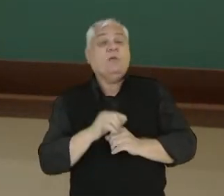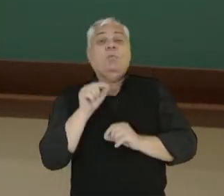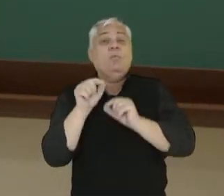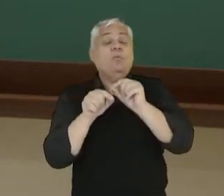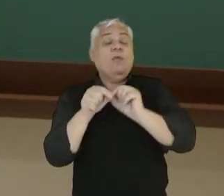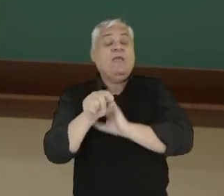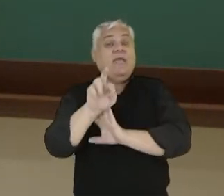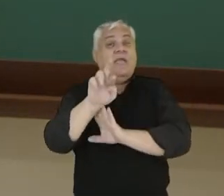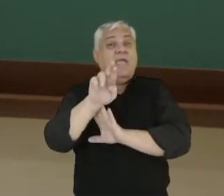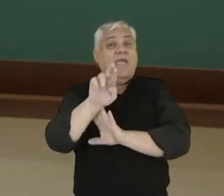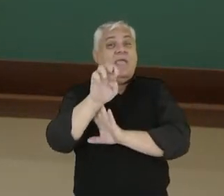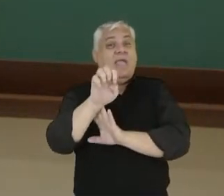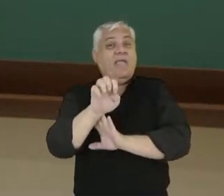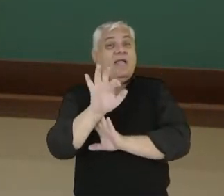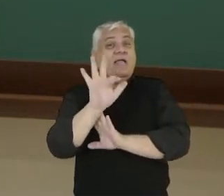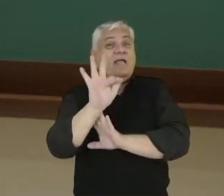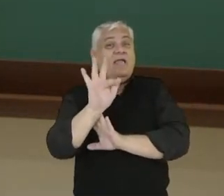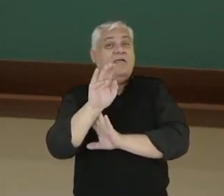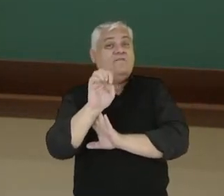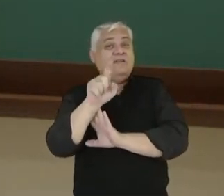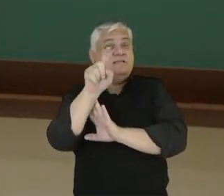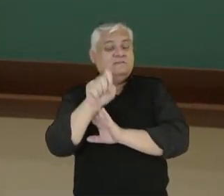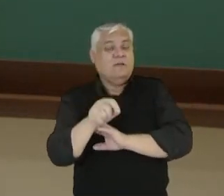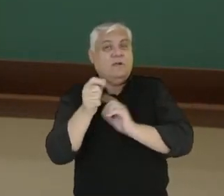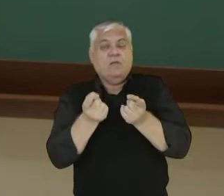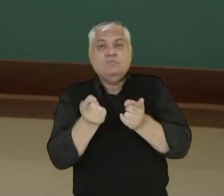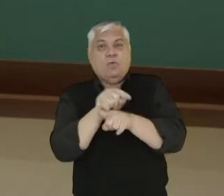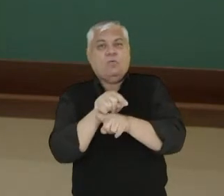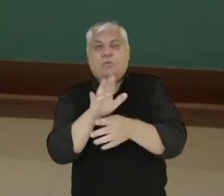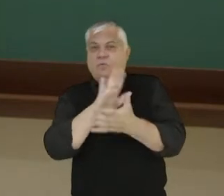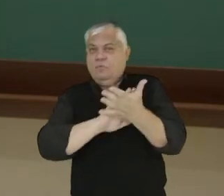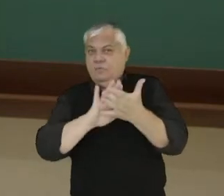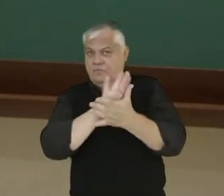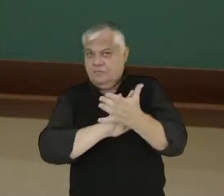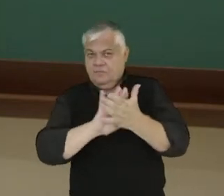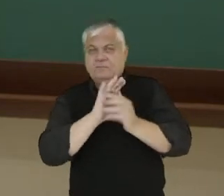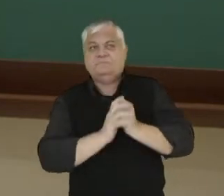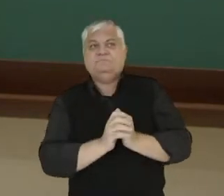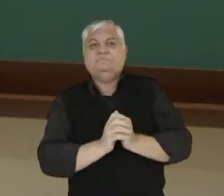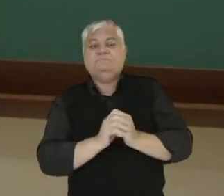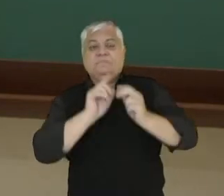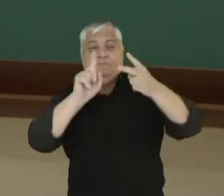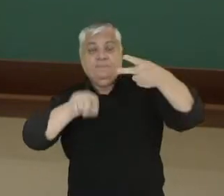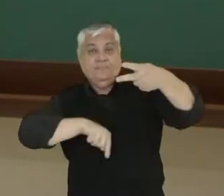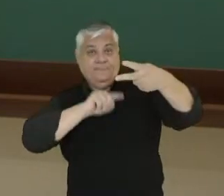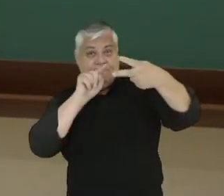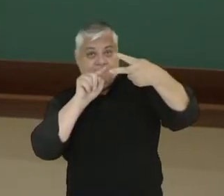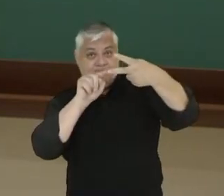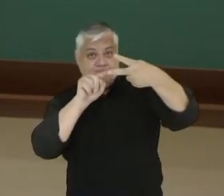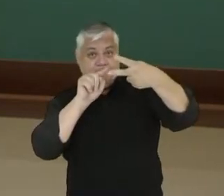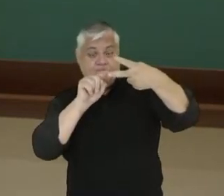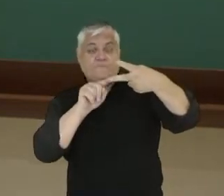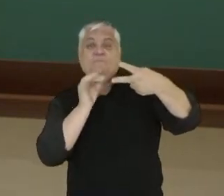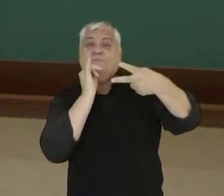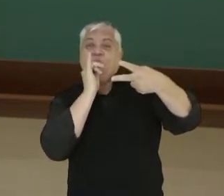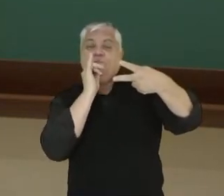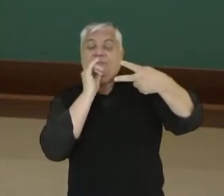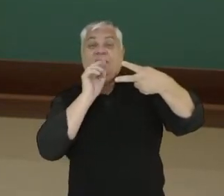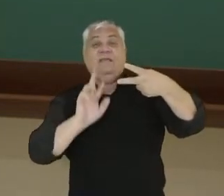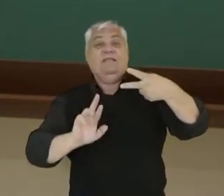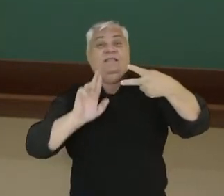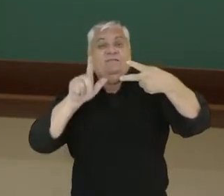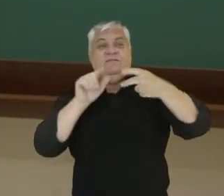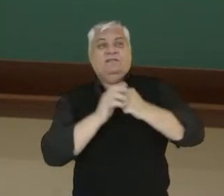reflexão, ela não inverteu a fase. Agora, diferente de se eu pego agora, do modo diferente,